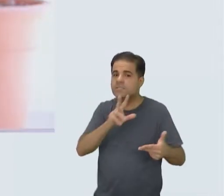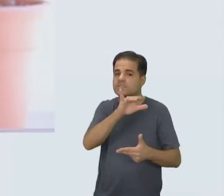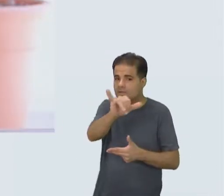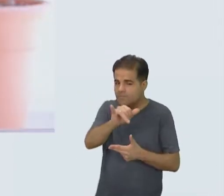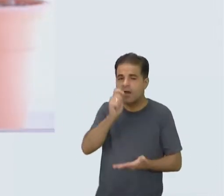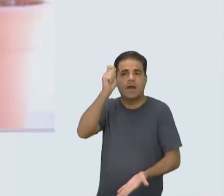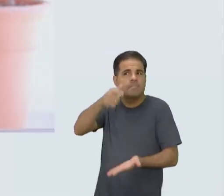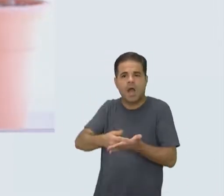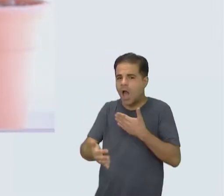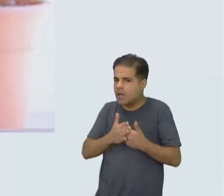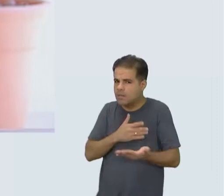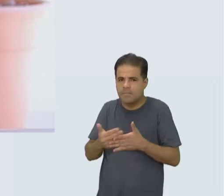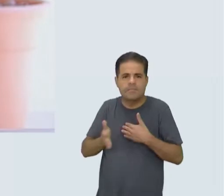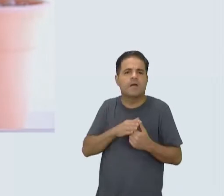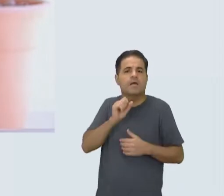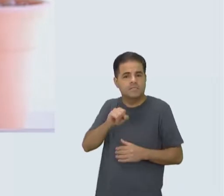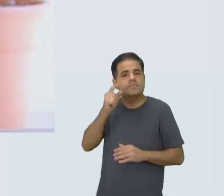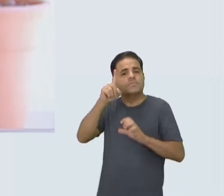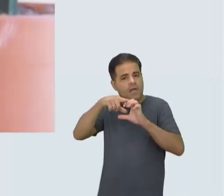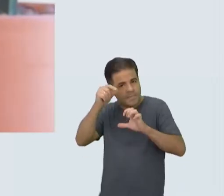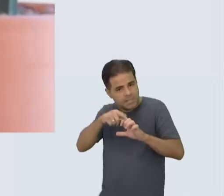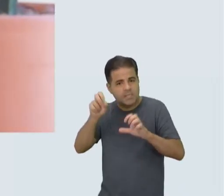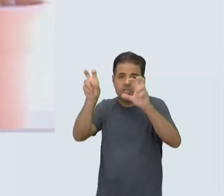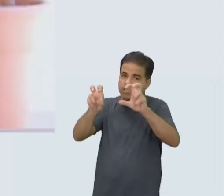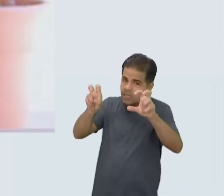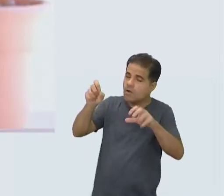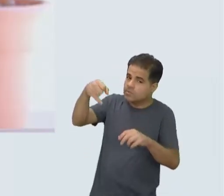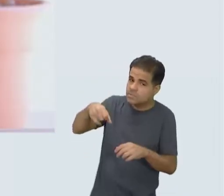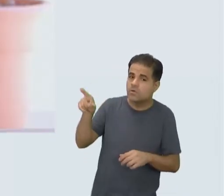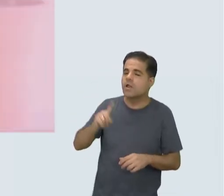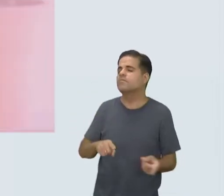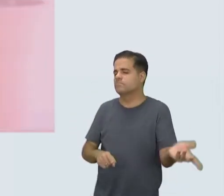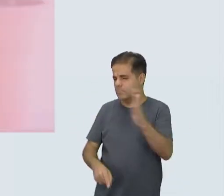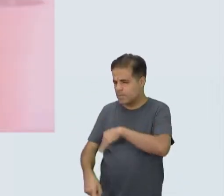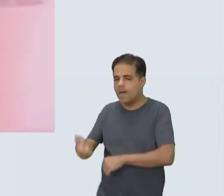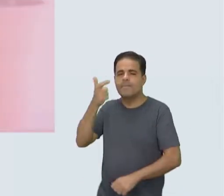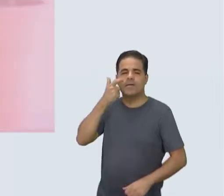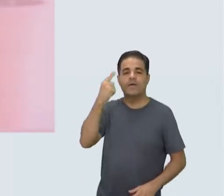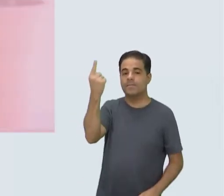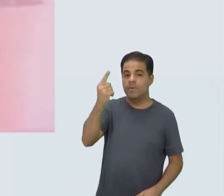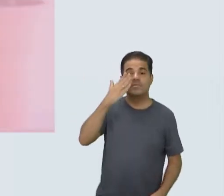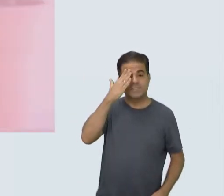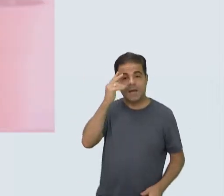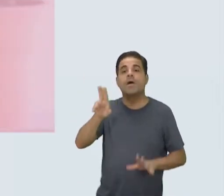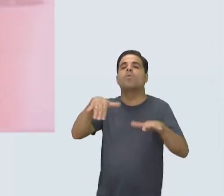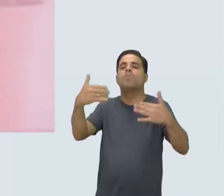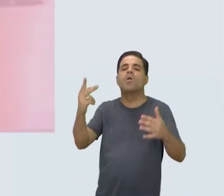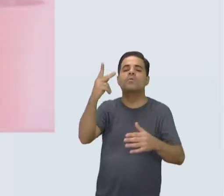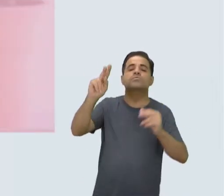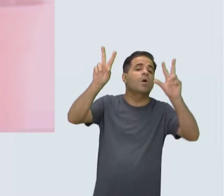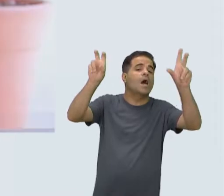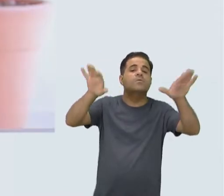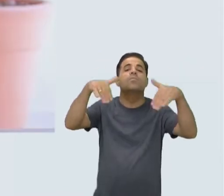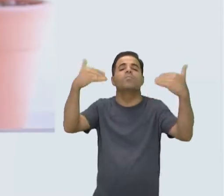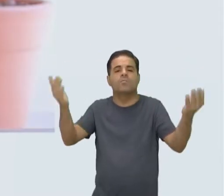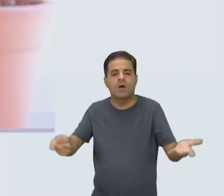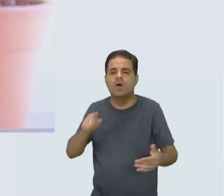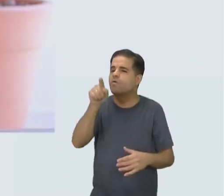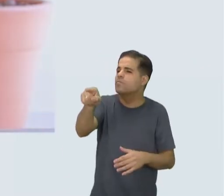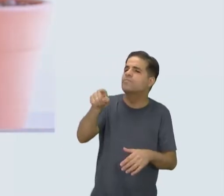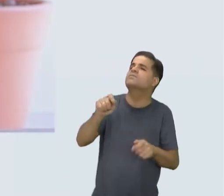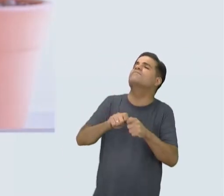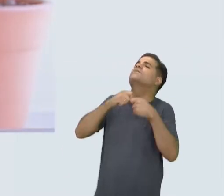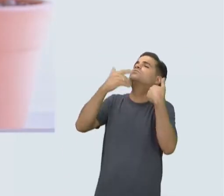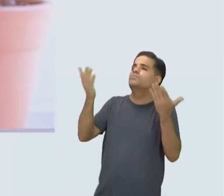você independentemente se você é um empreendedor digital ou não. Então, vamos lá. 1. saiba qual é a sua razão. O que você